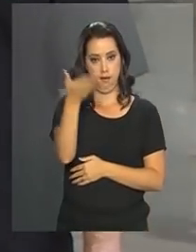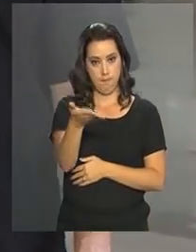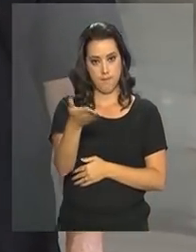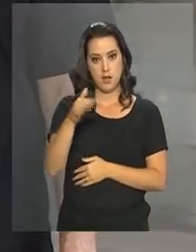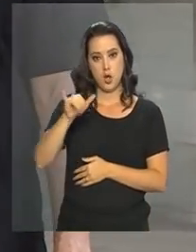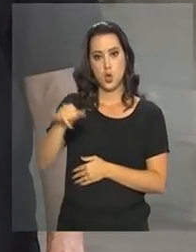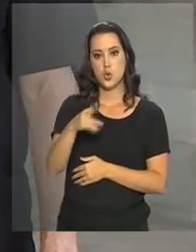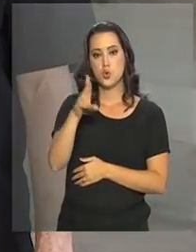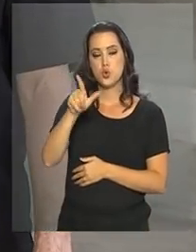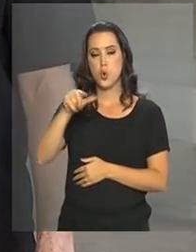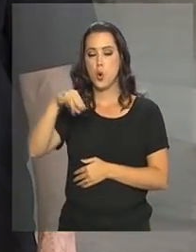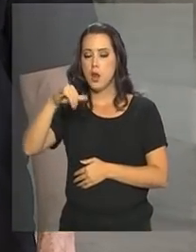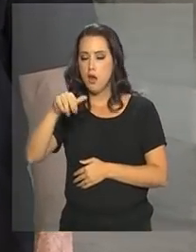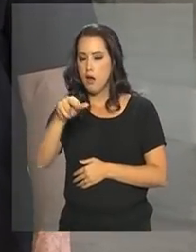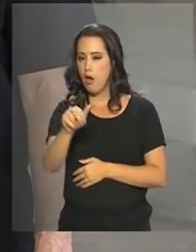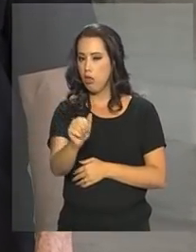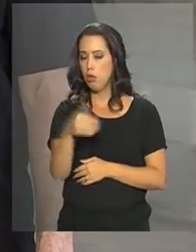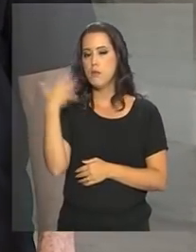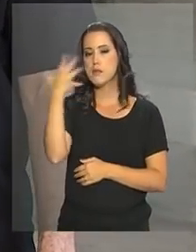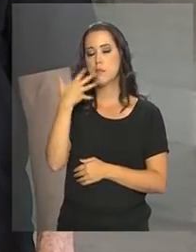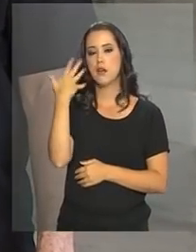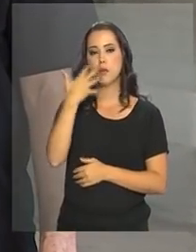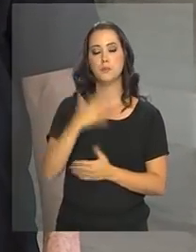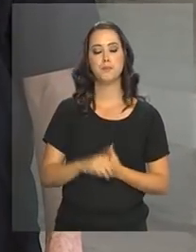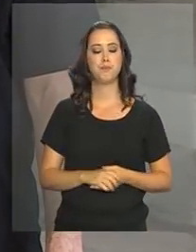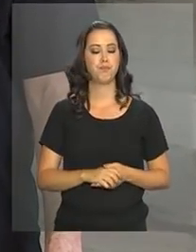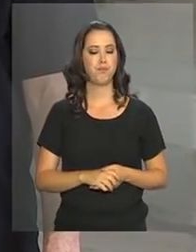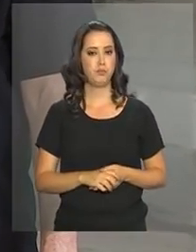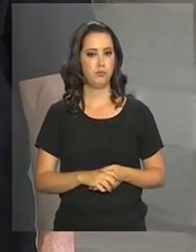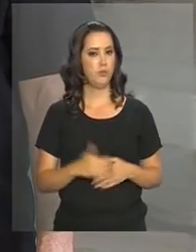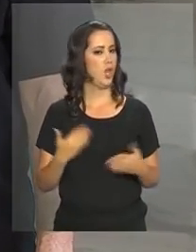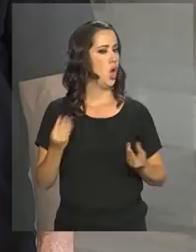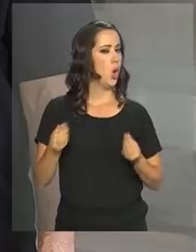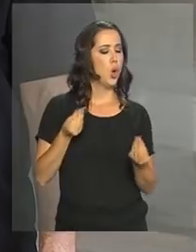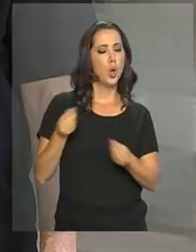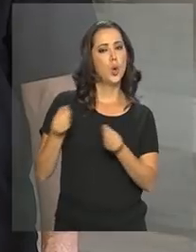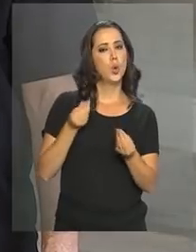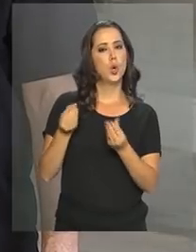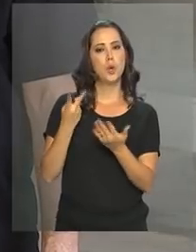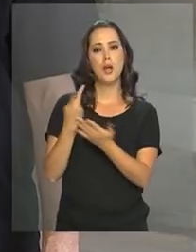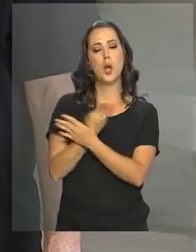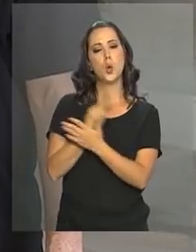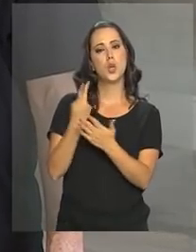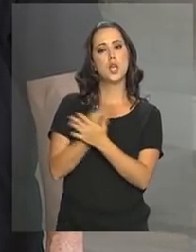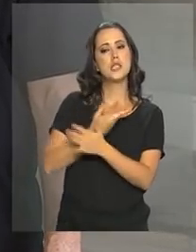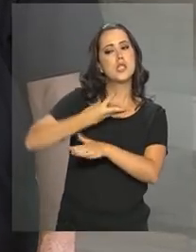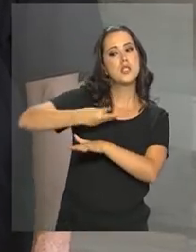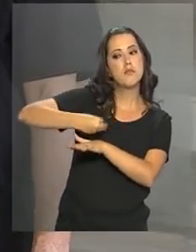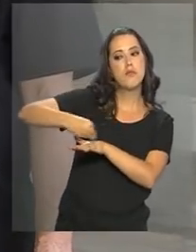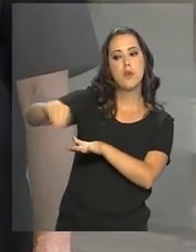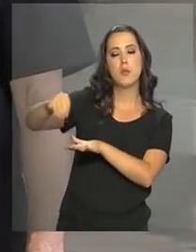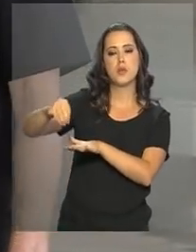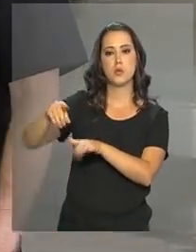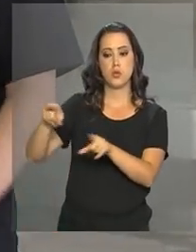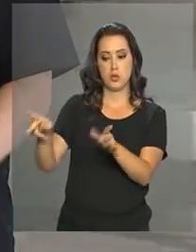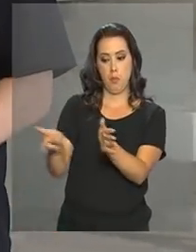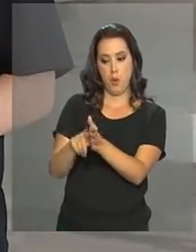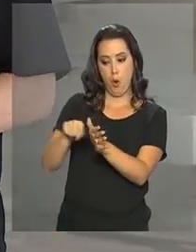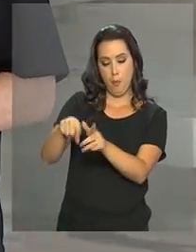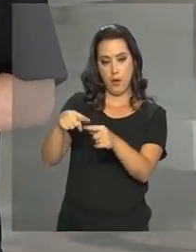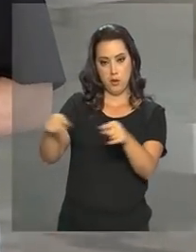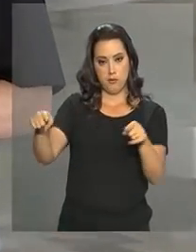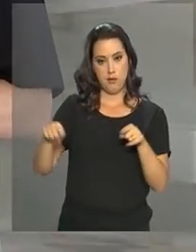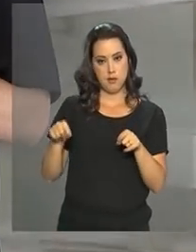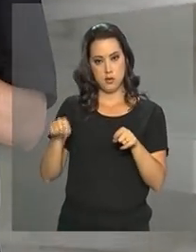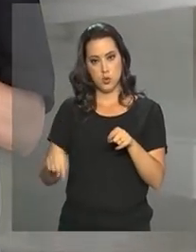Juliano Stanzani. Boa noite, Juliano. Obrigado pela entrevista. Como é o funcionamento das redes de transmissão de dados das urnas eletrônicas? Boa noite,